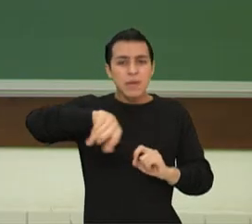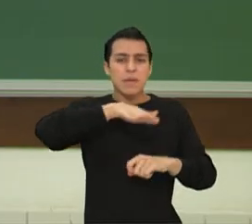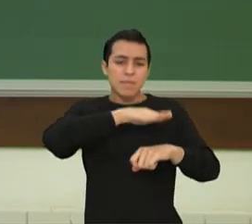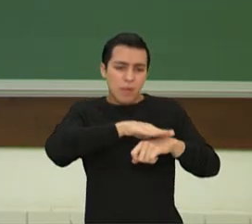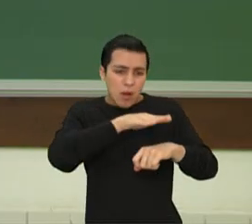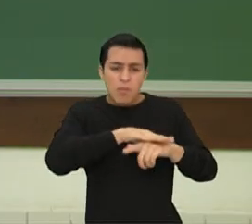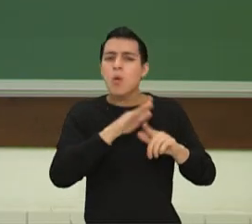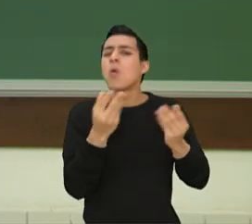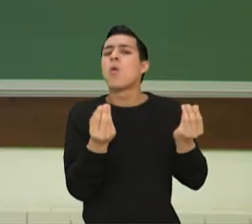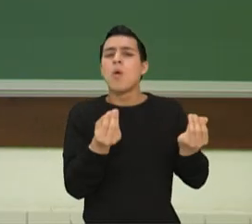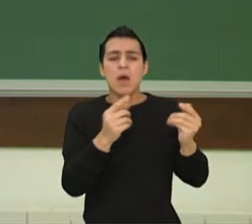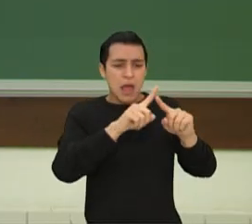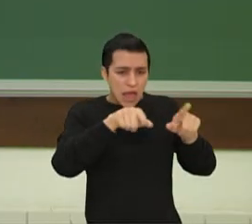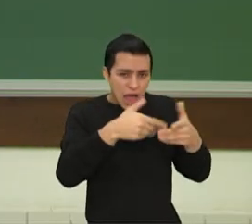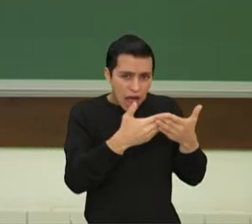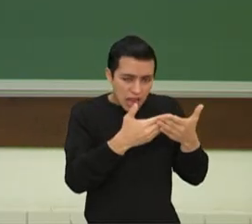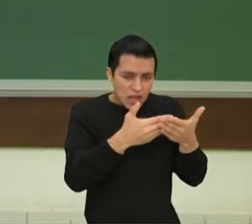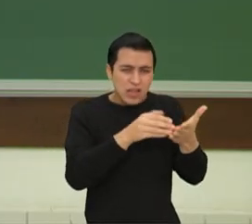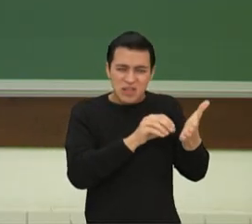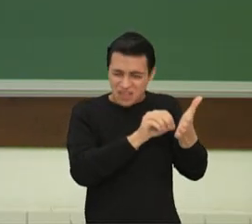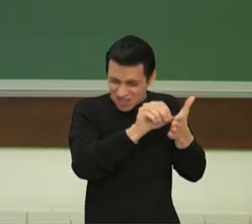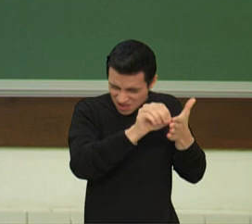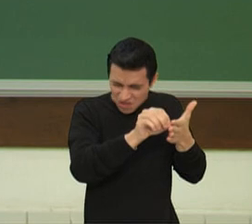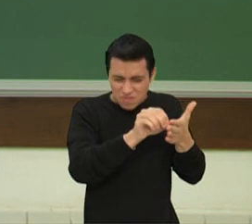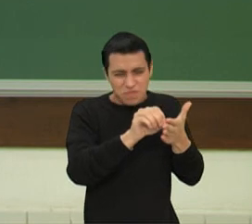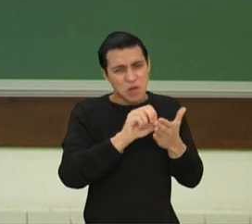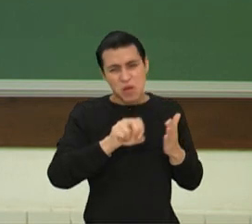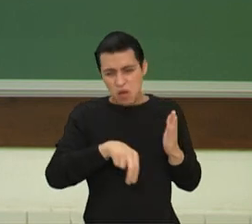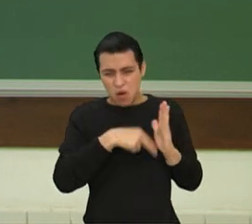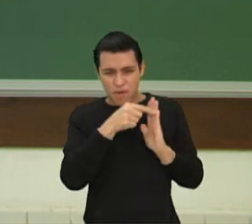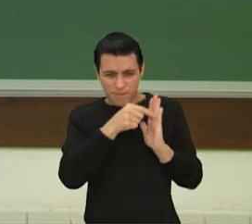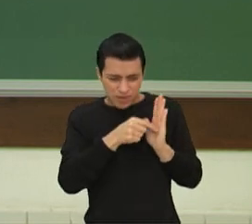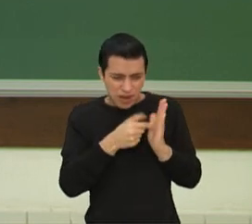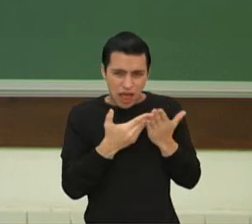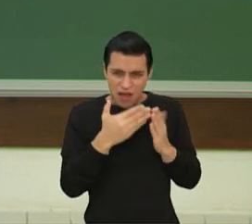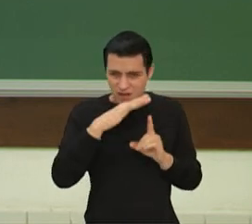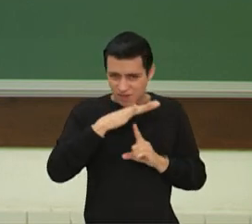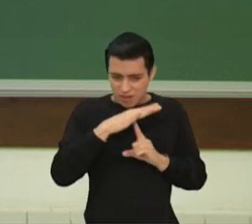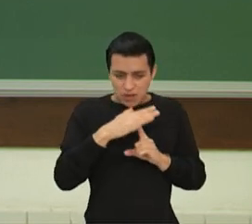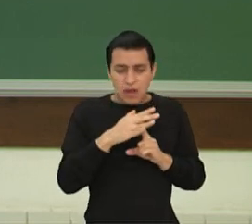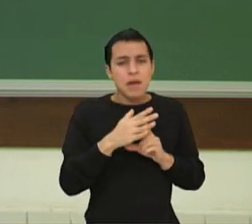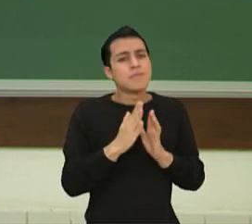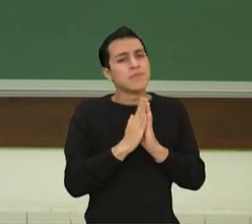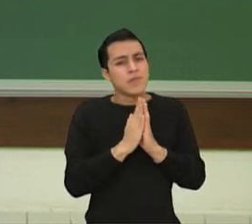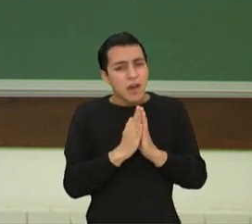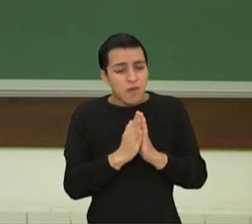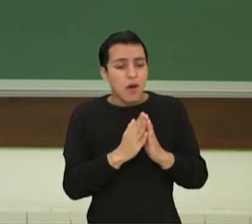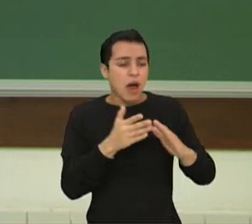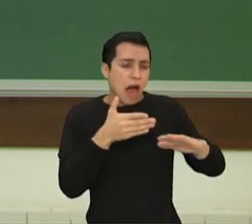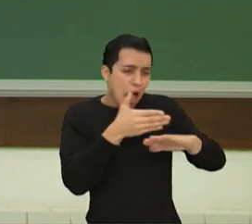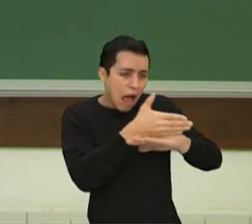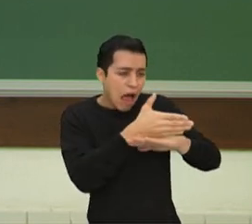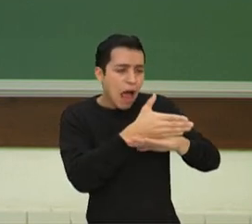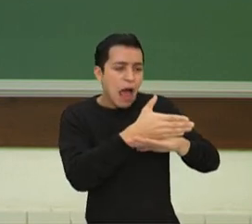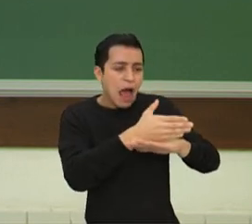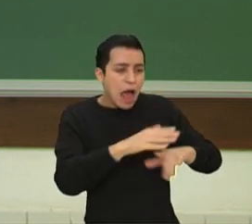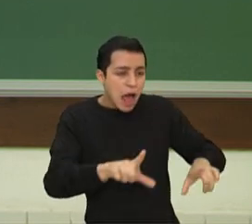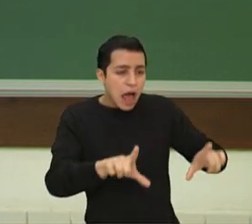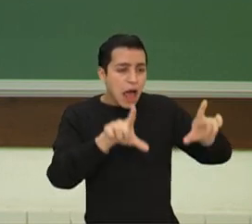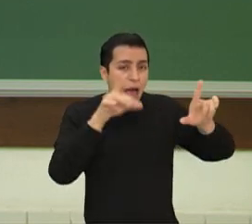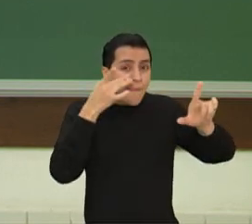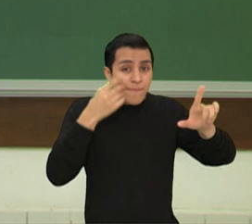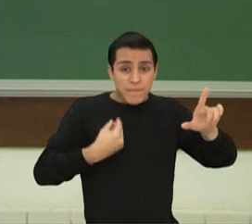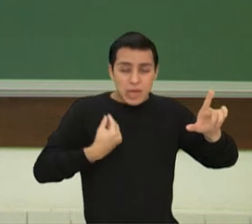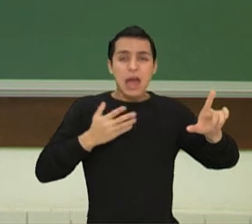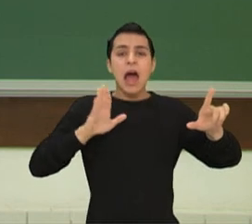as atividades pelo aplicativo Aula Paraná ou pelo Google Class, não deixe de acessar o link da chamada para que você